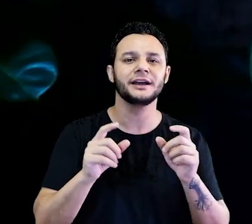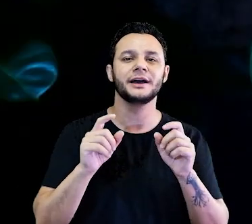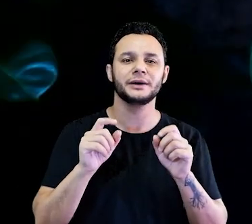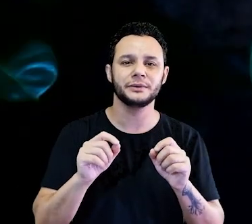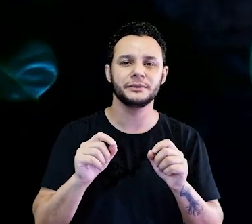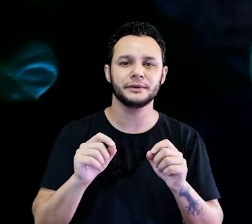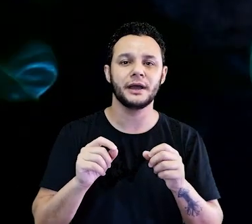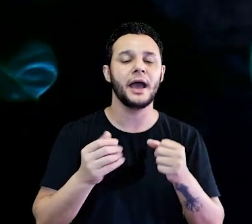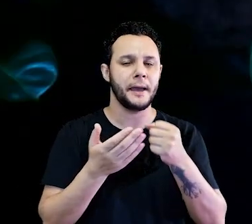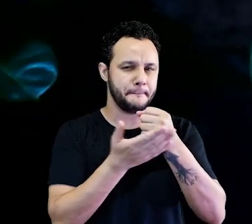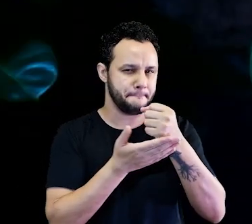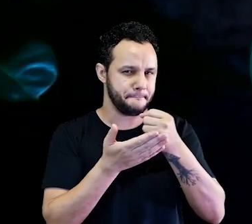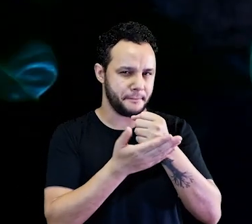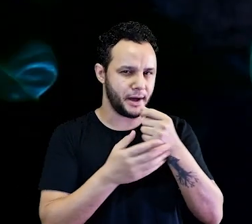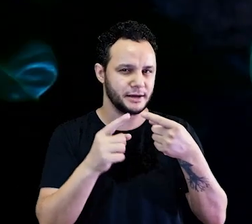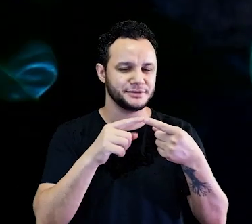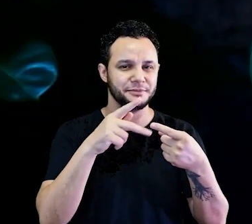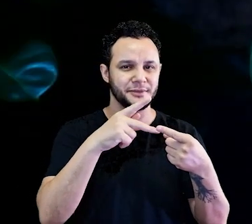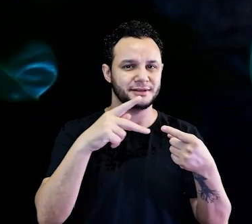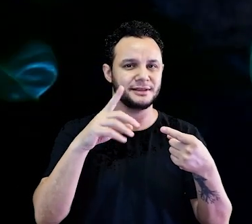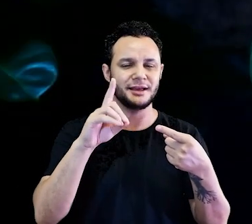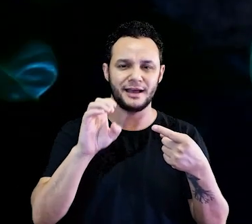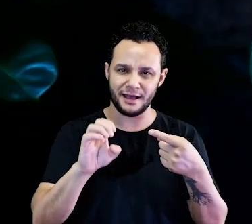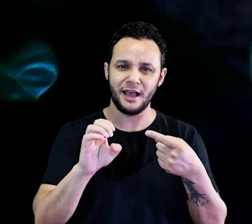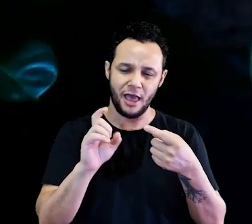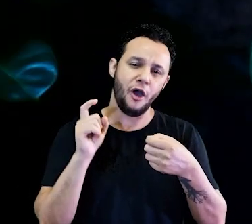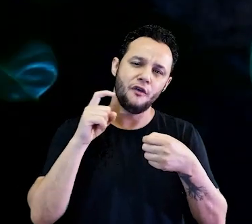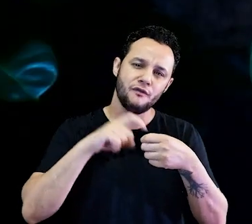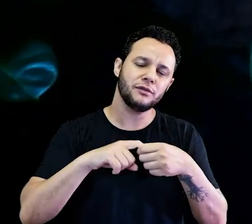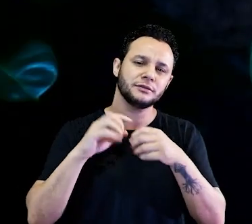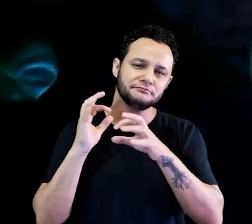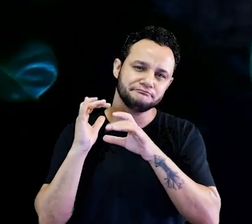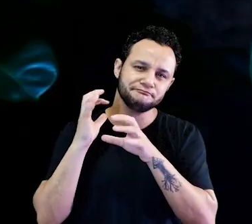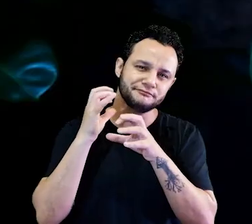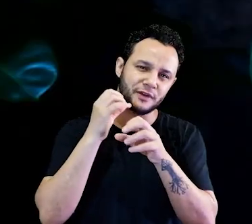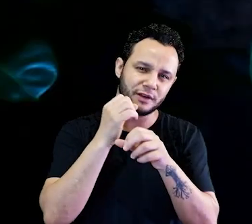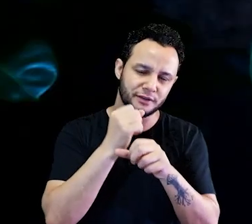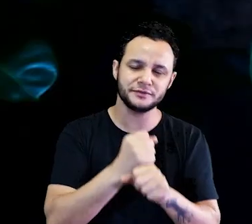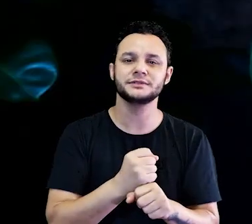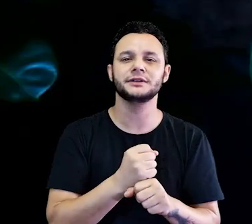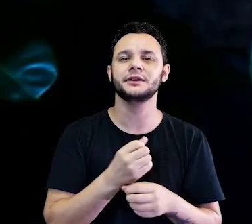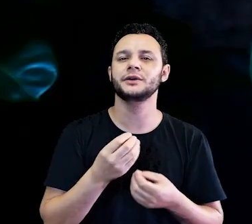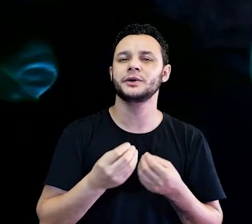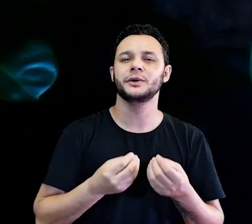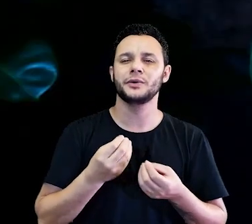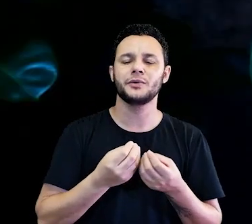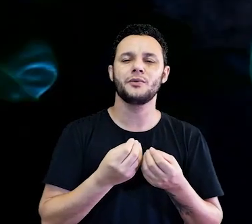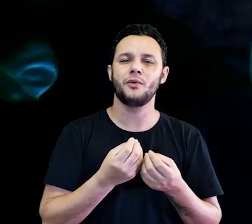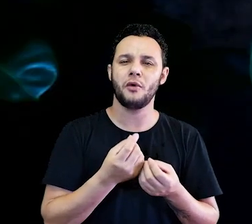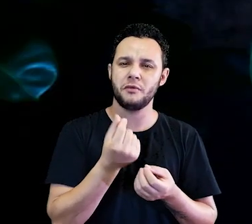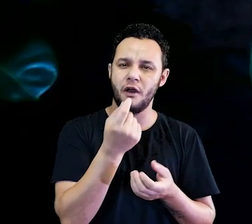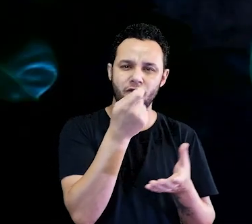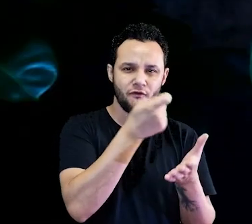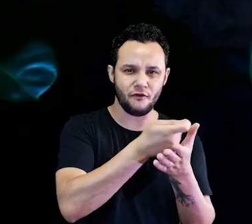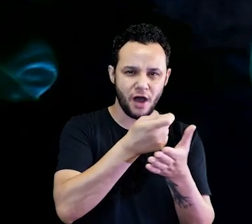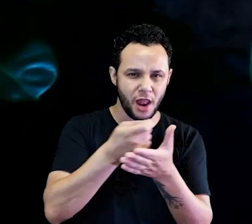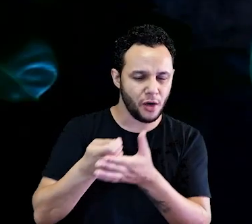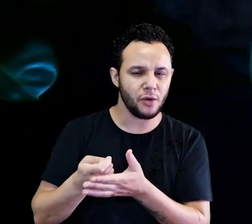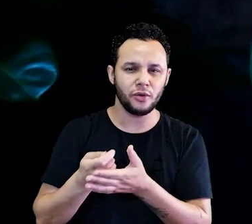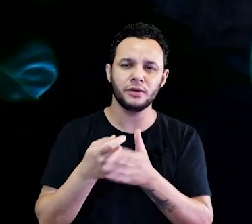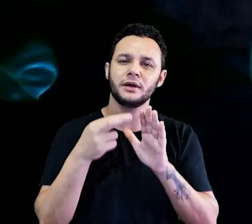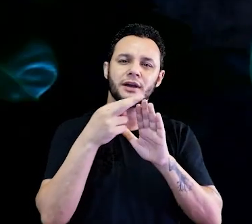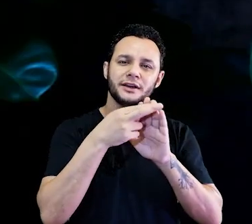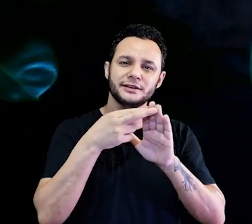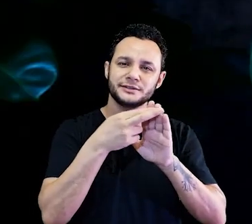um pouquinho mais sobre o PDDE básico, né? Retome alguns elementos aqui, especialmente sobre esses